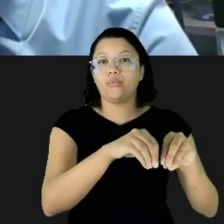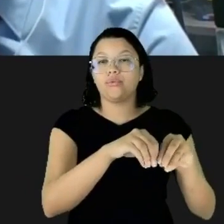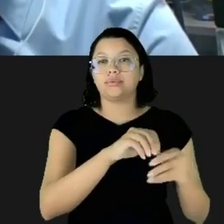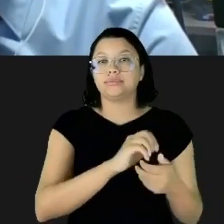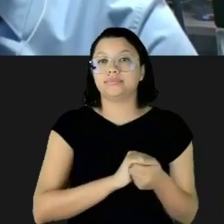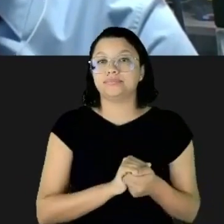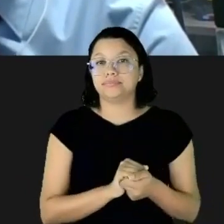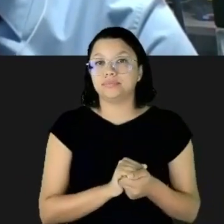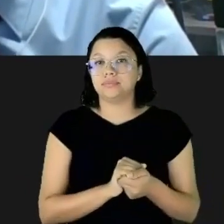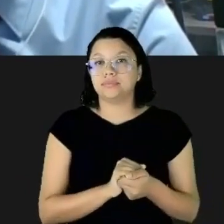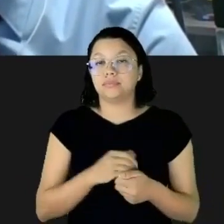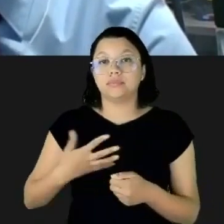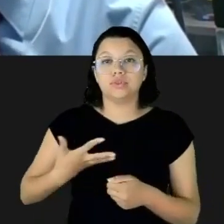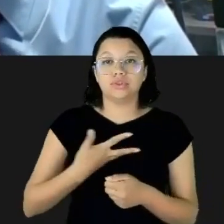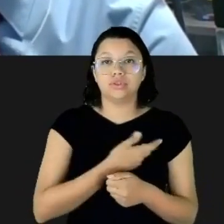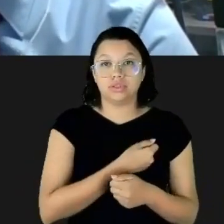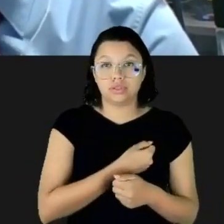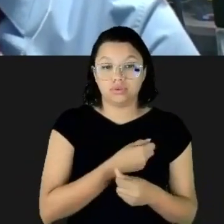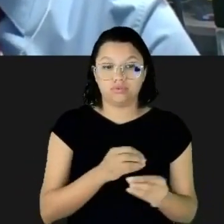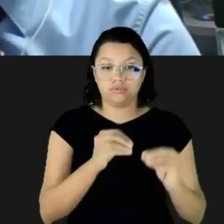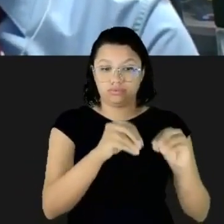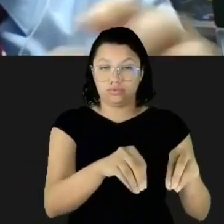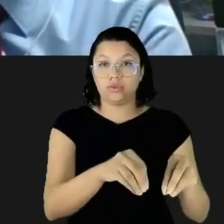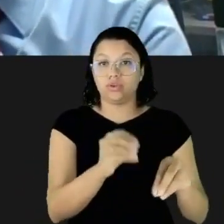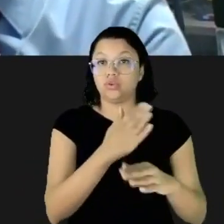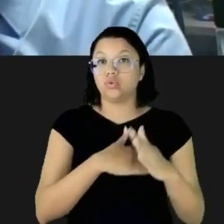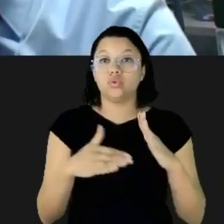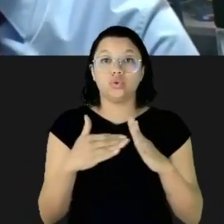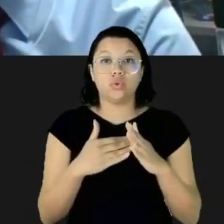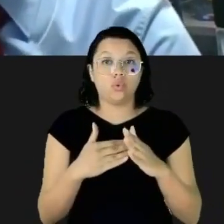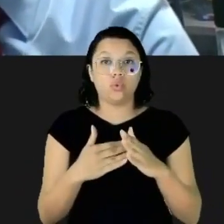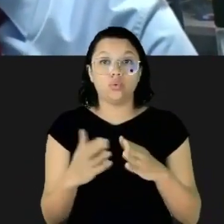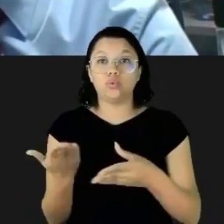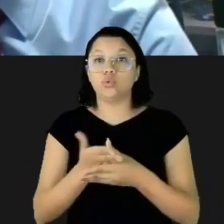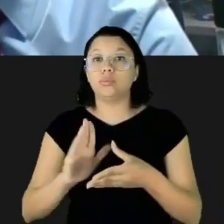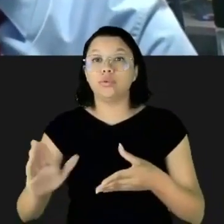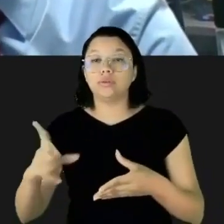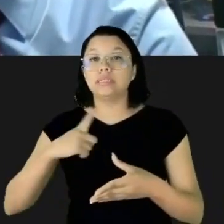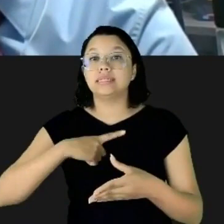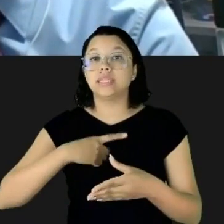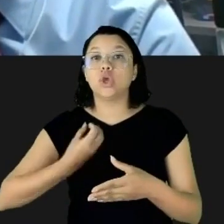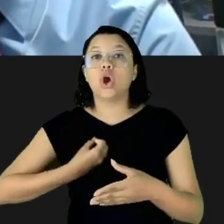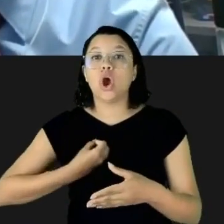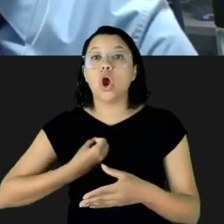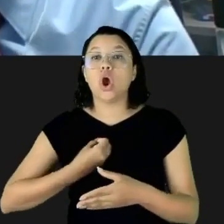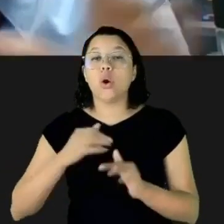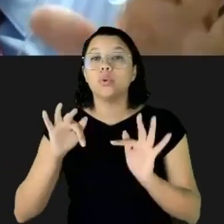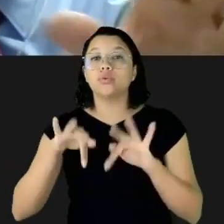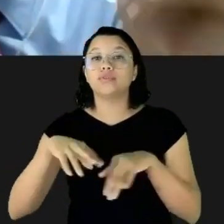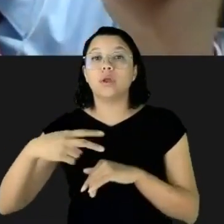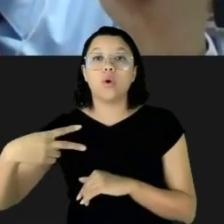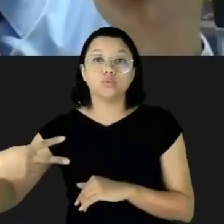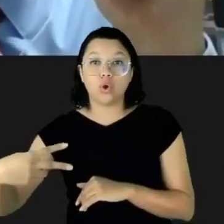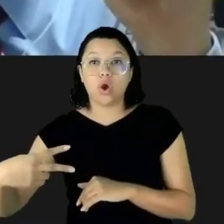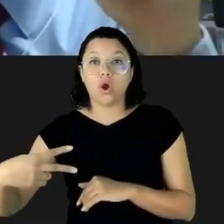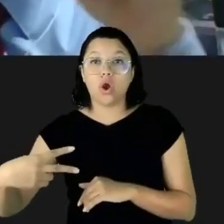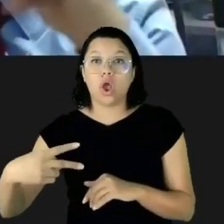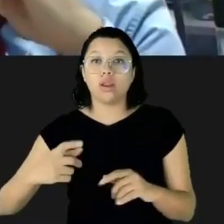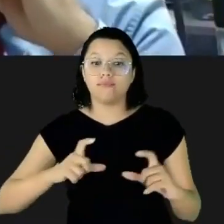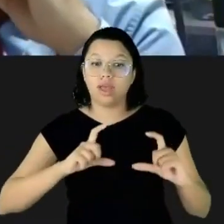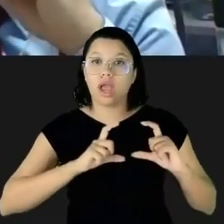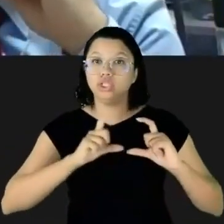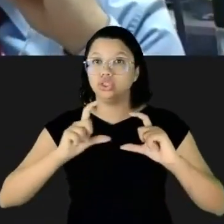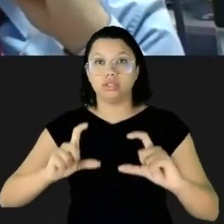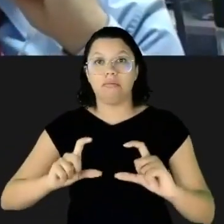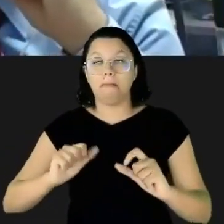como como salvar todo o processo final 2 vai levar essa etiqueta pode ser o nome de um pode ser